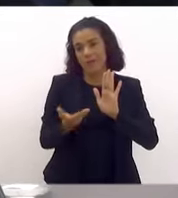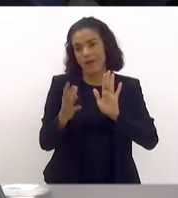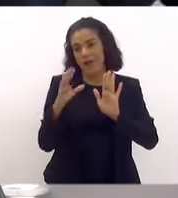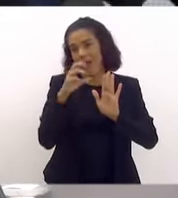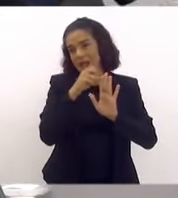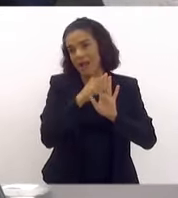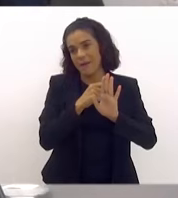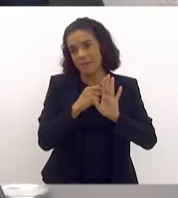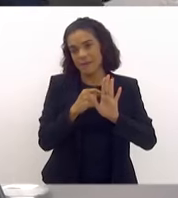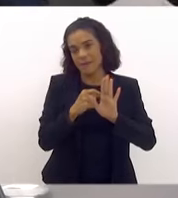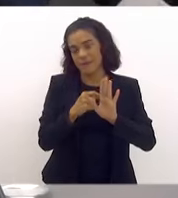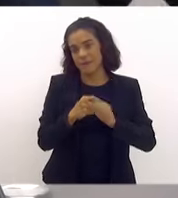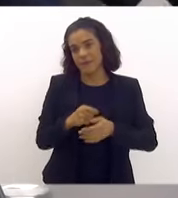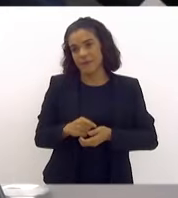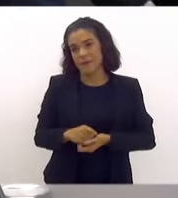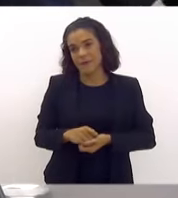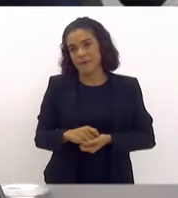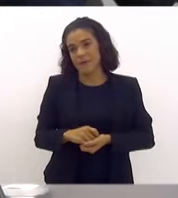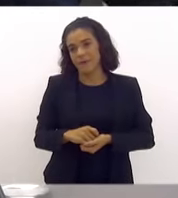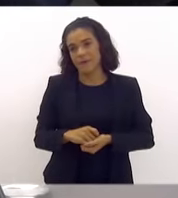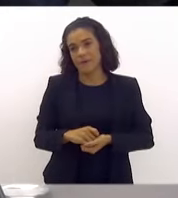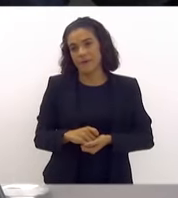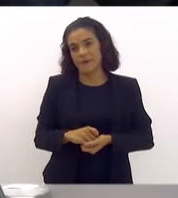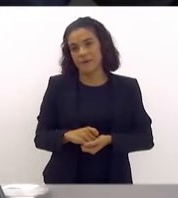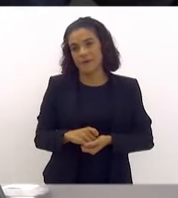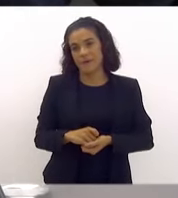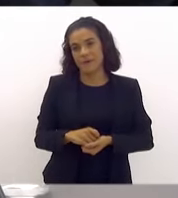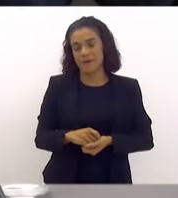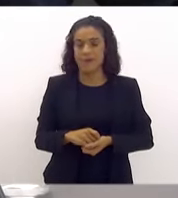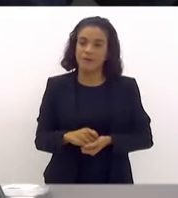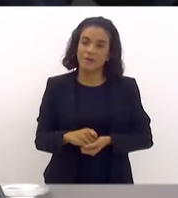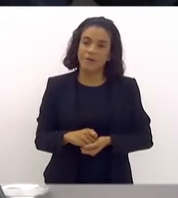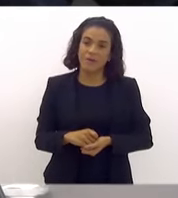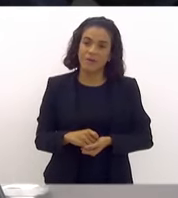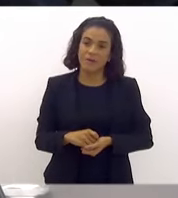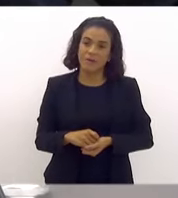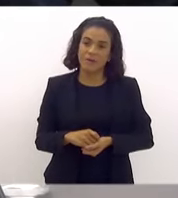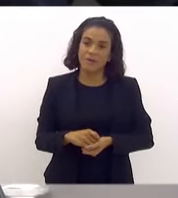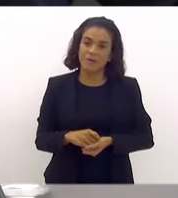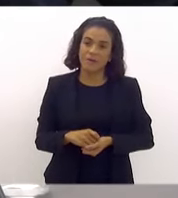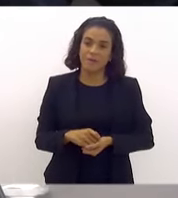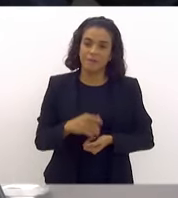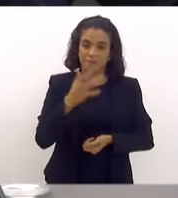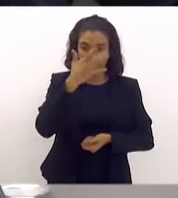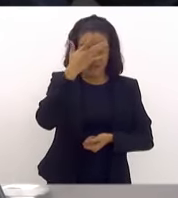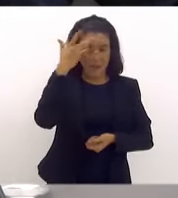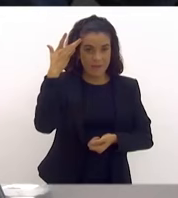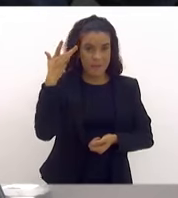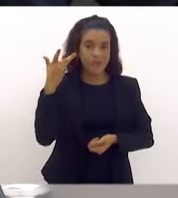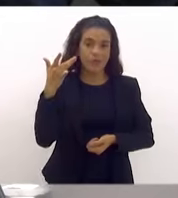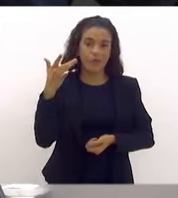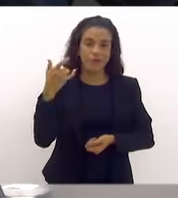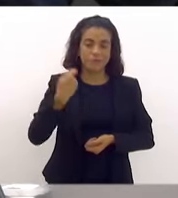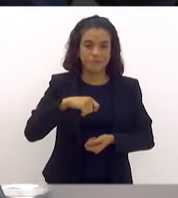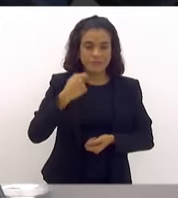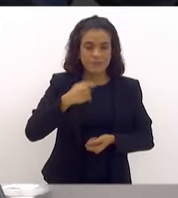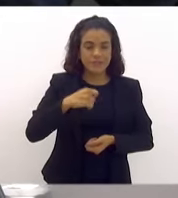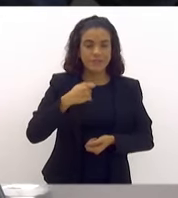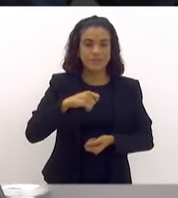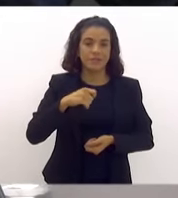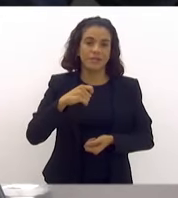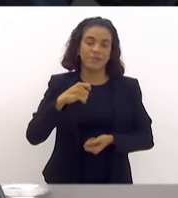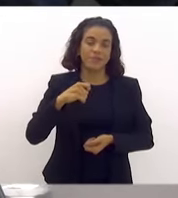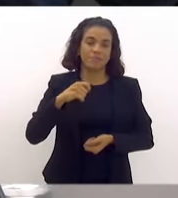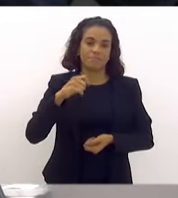rapidamente as impressões que nós tivemos lá eh a pessoa que tem que fazer o reconhecimento